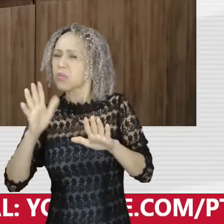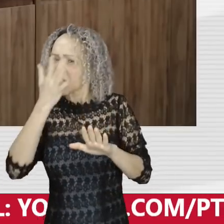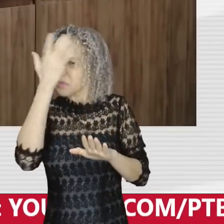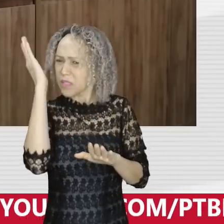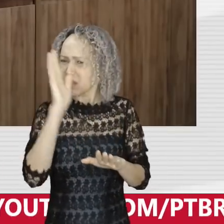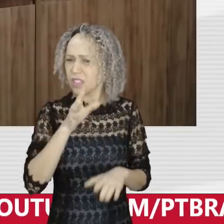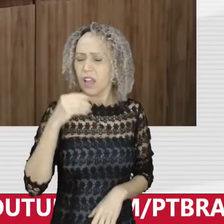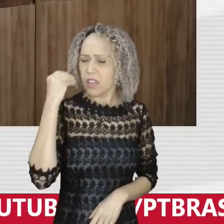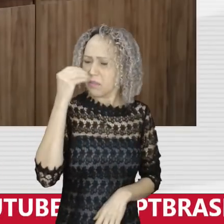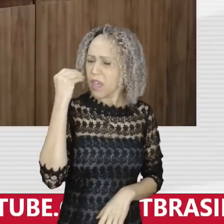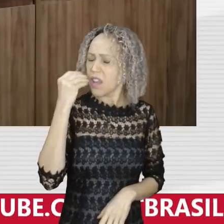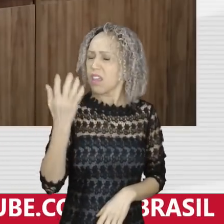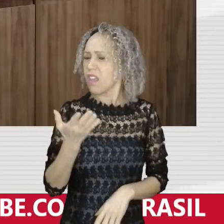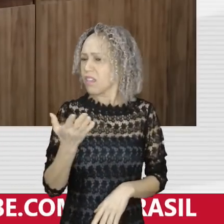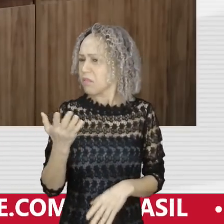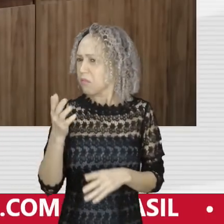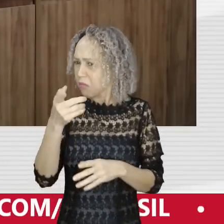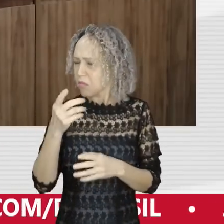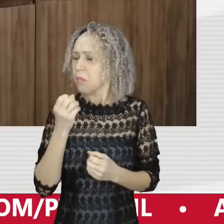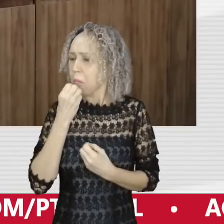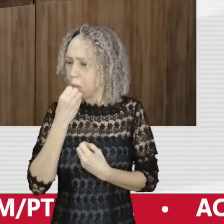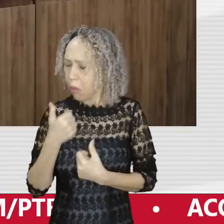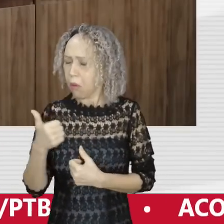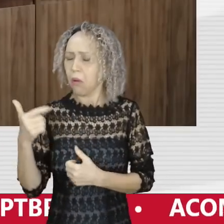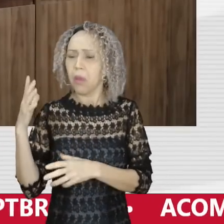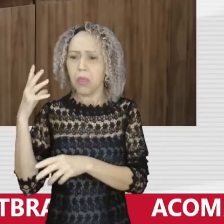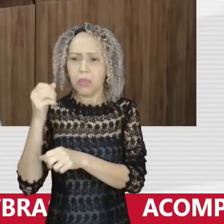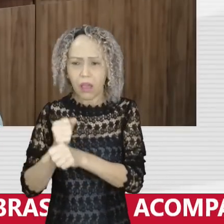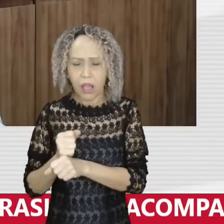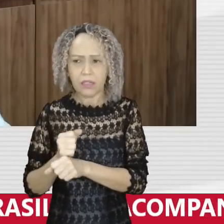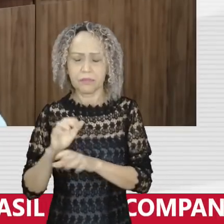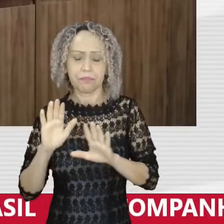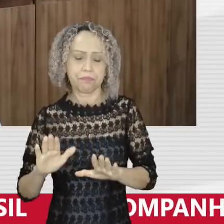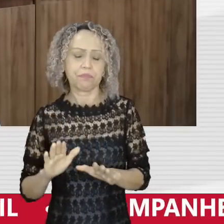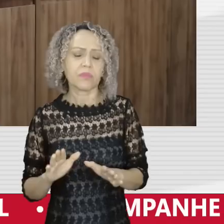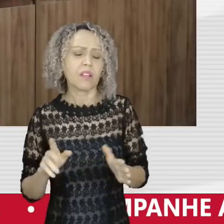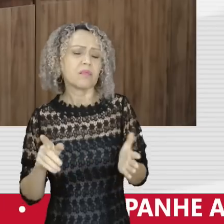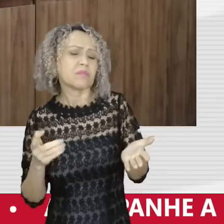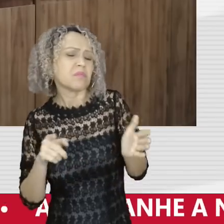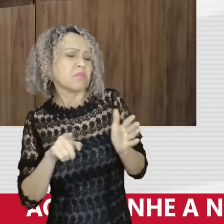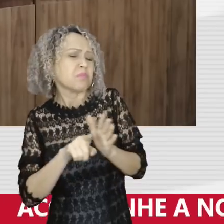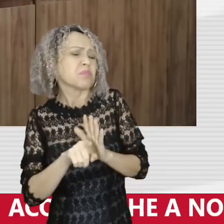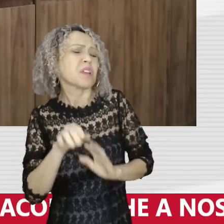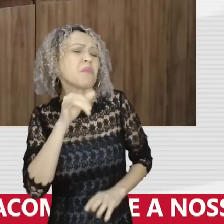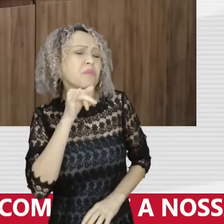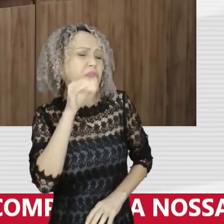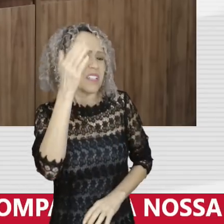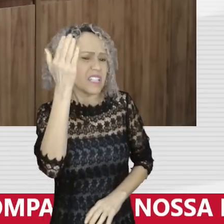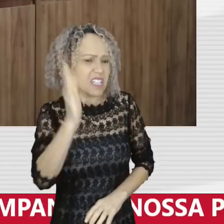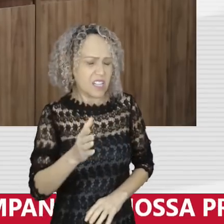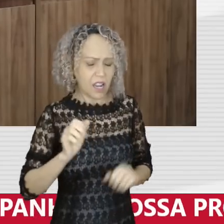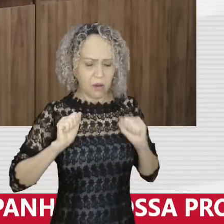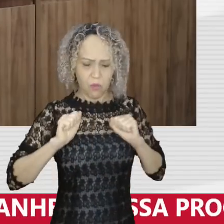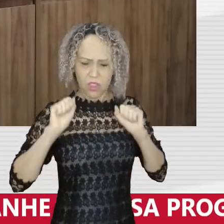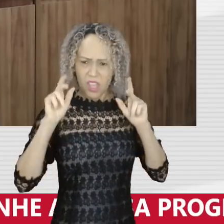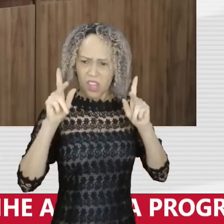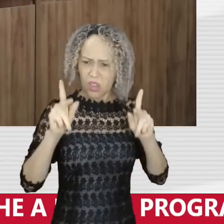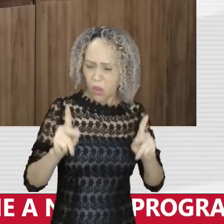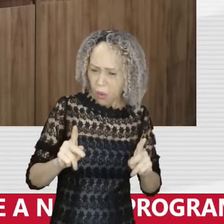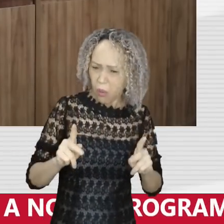trabalhador. Mas eu queria saber, quais são as ideias de educação que você apresentou, as ideias que você acha que vale a pena discutir aqui agora,